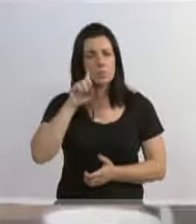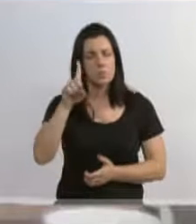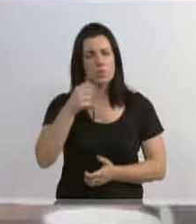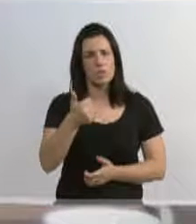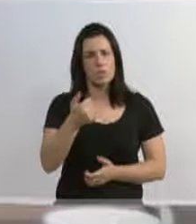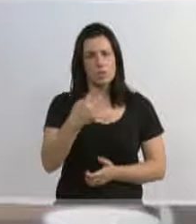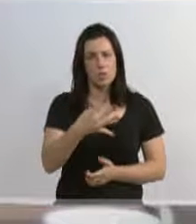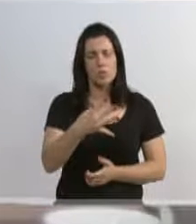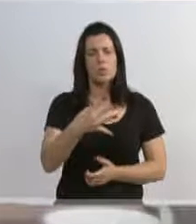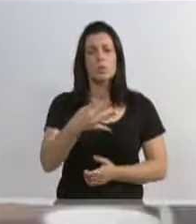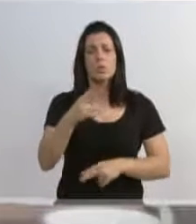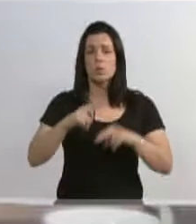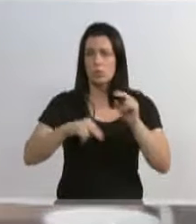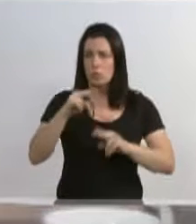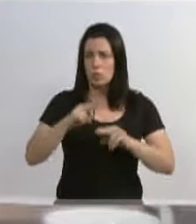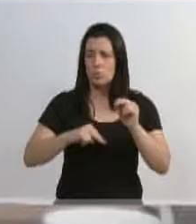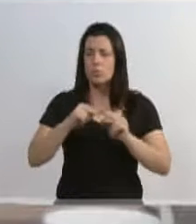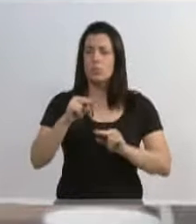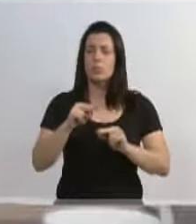de junho,